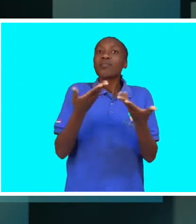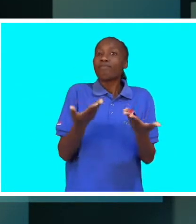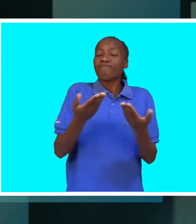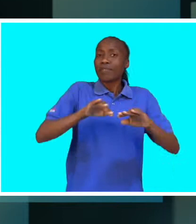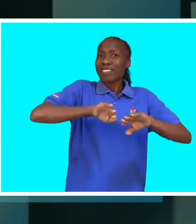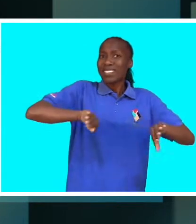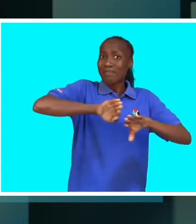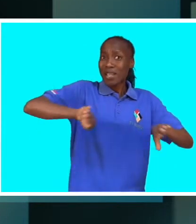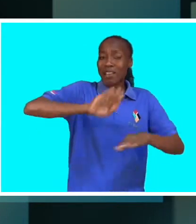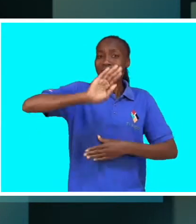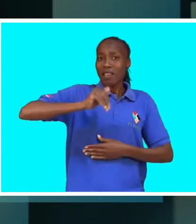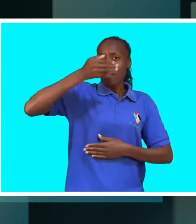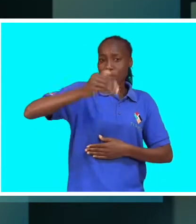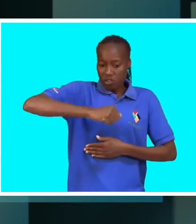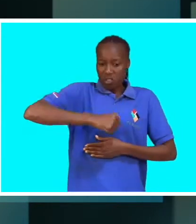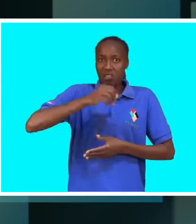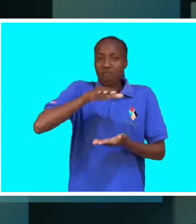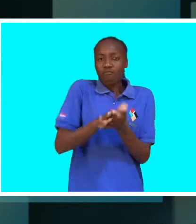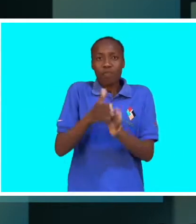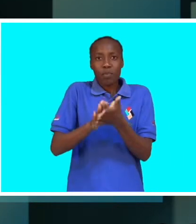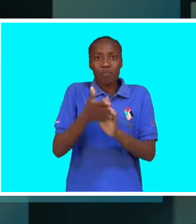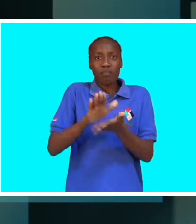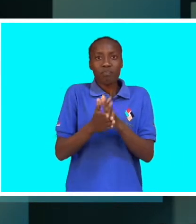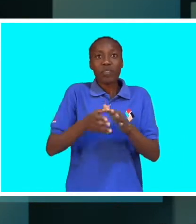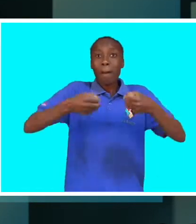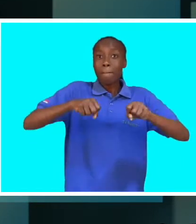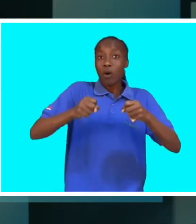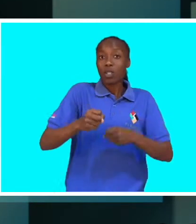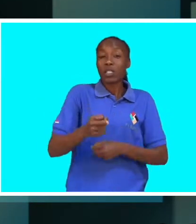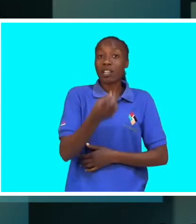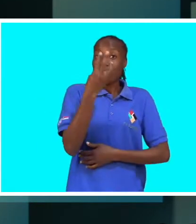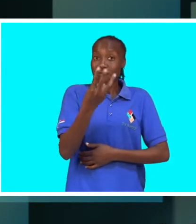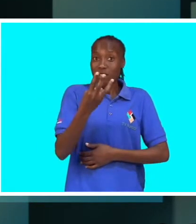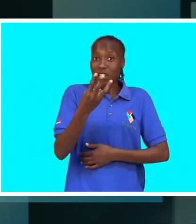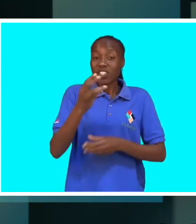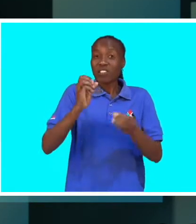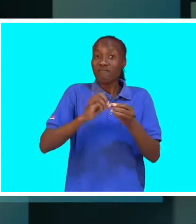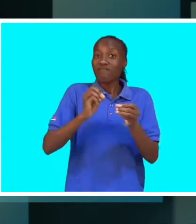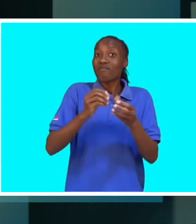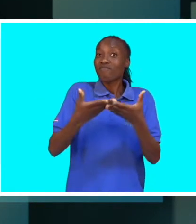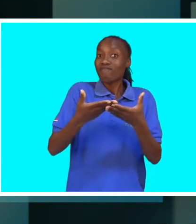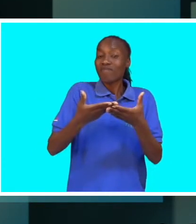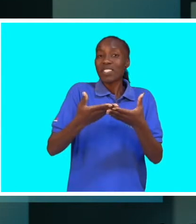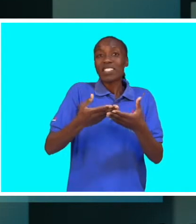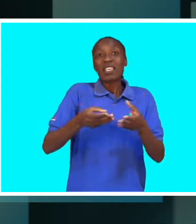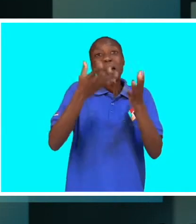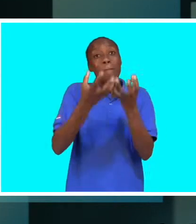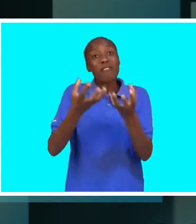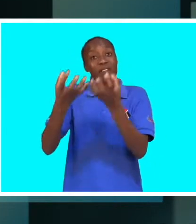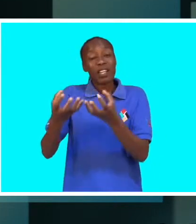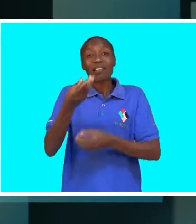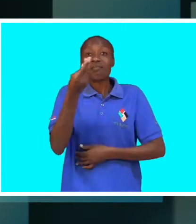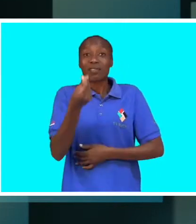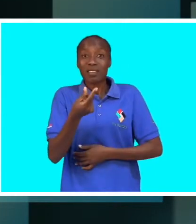mota de três rodas. Se não tem condições, a familiar quer ajudar,